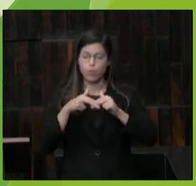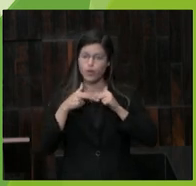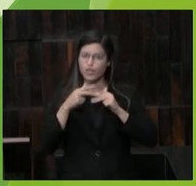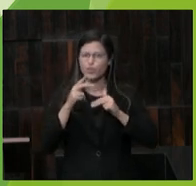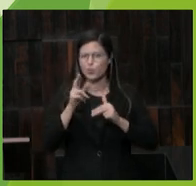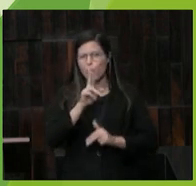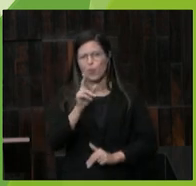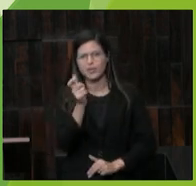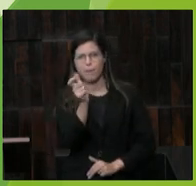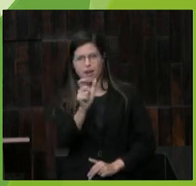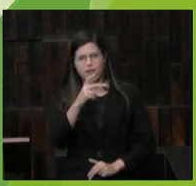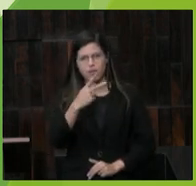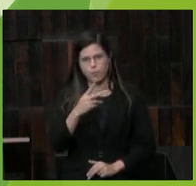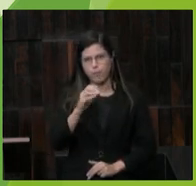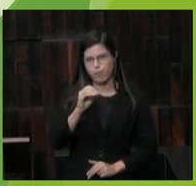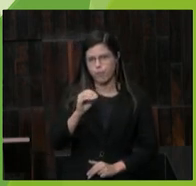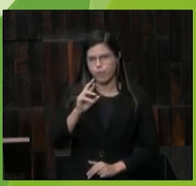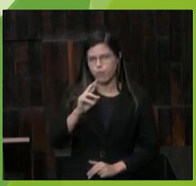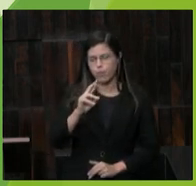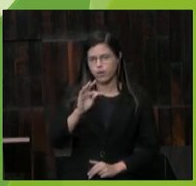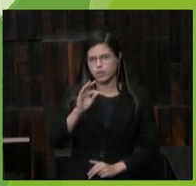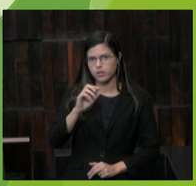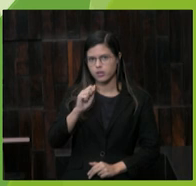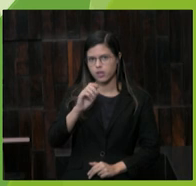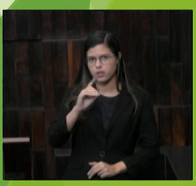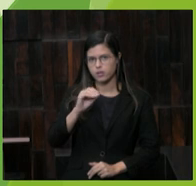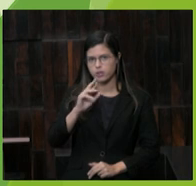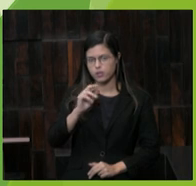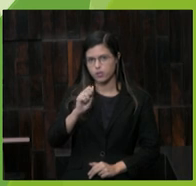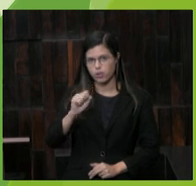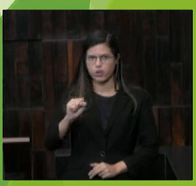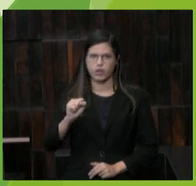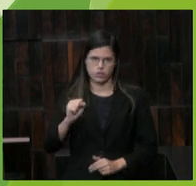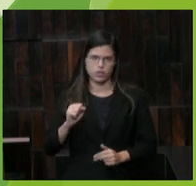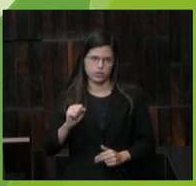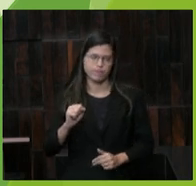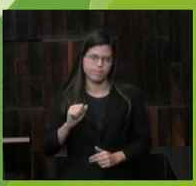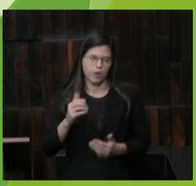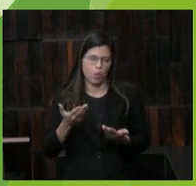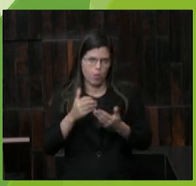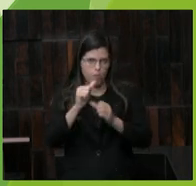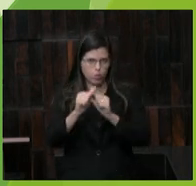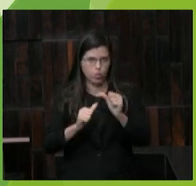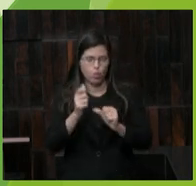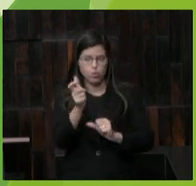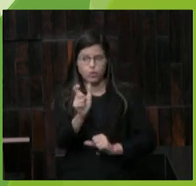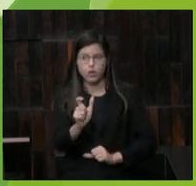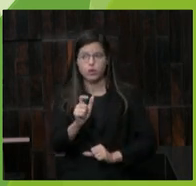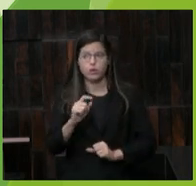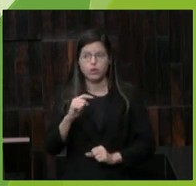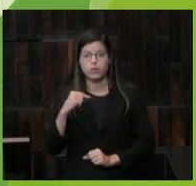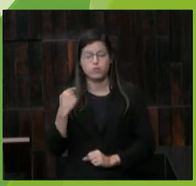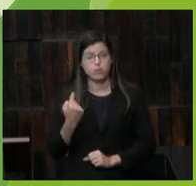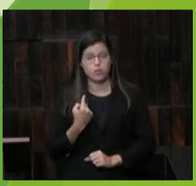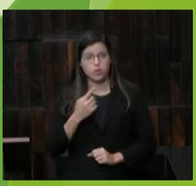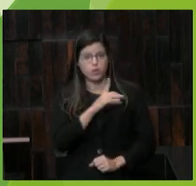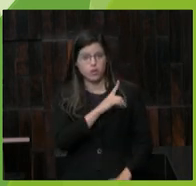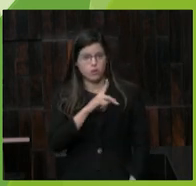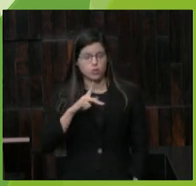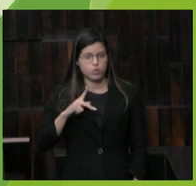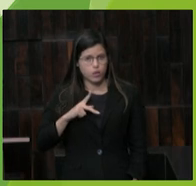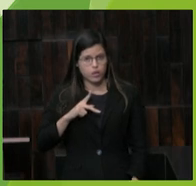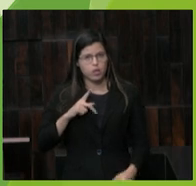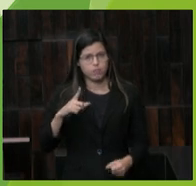deficiência e não pessoas com deficiência, acho que é interior à convenção. A gente, na Defensoria, a gente tem recebido alguns